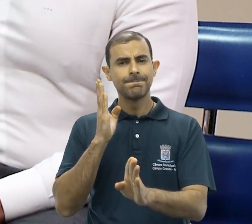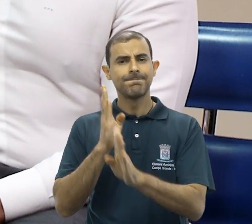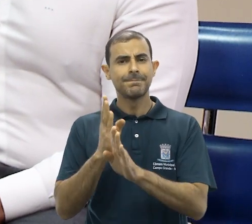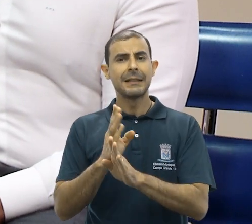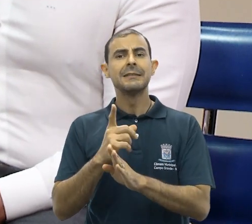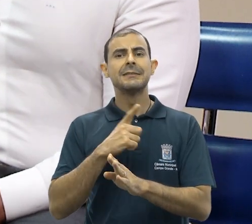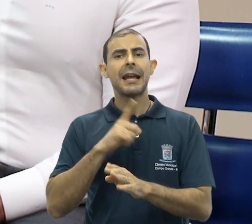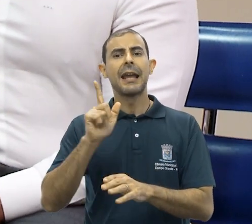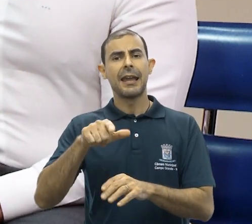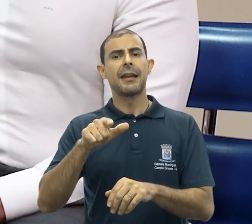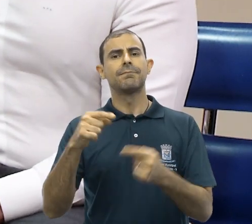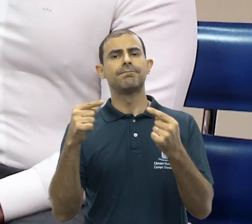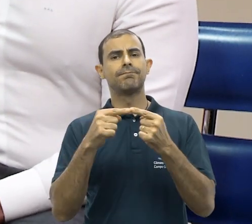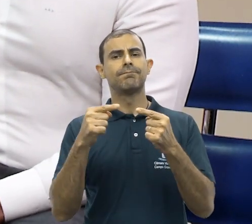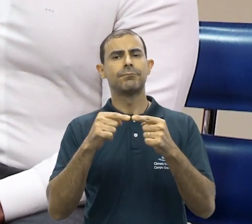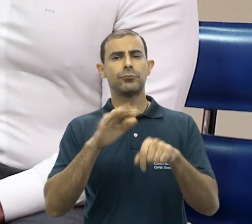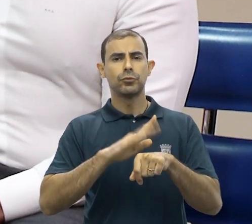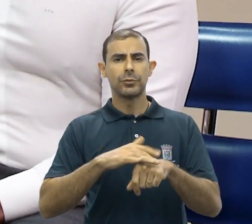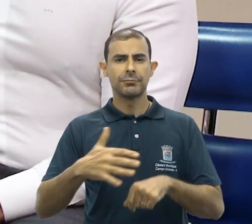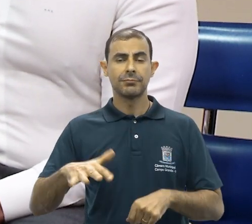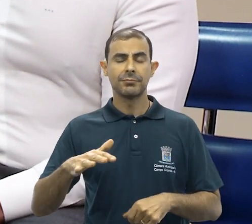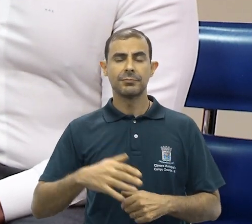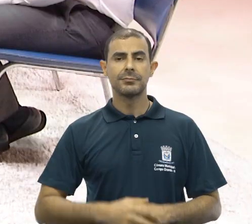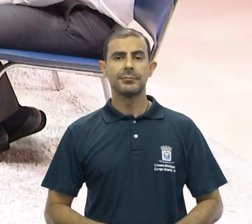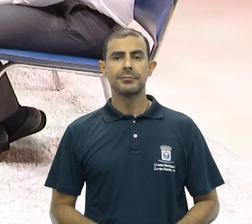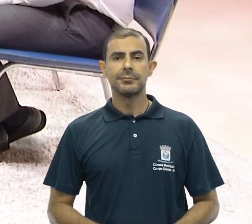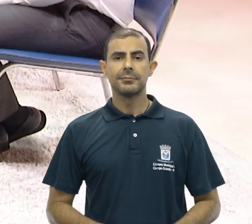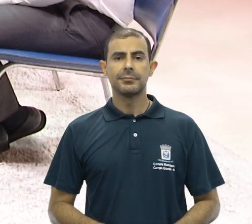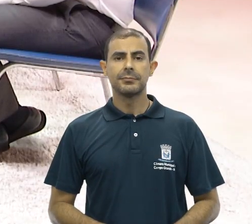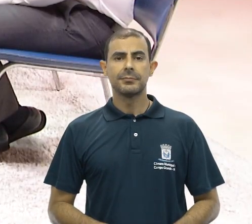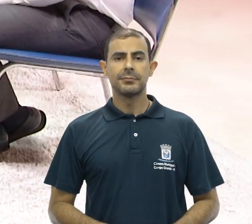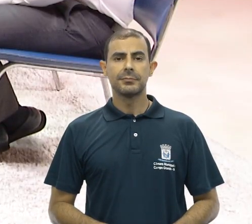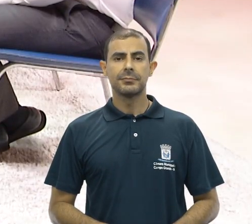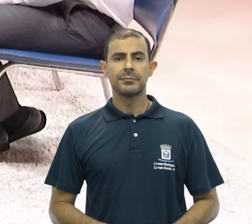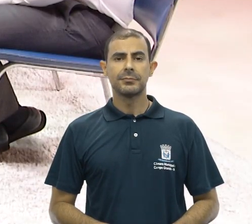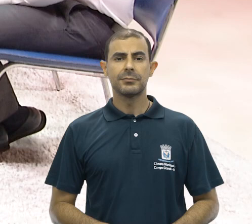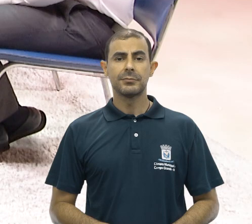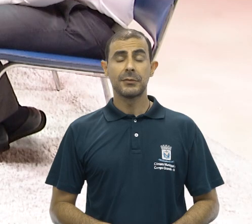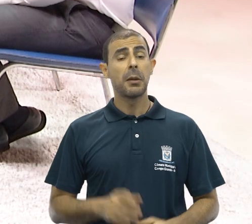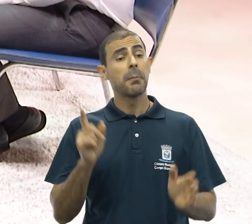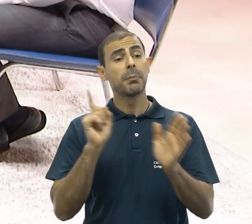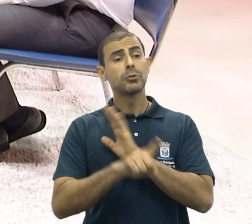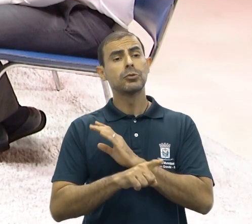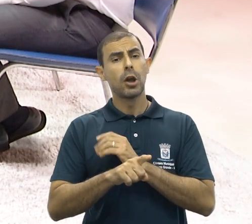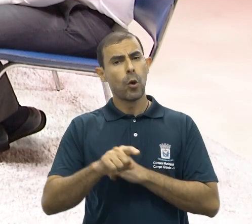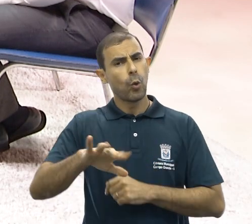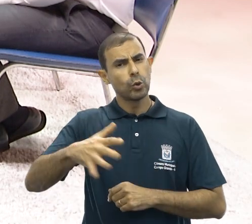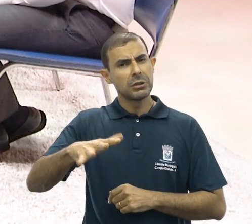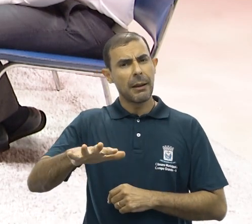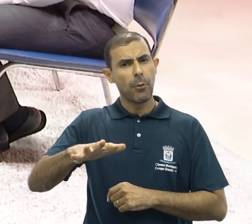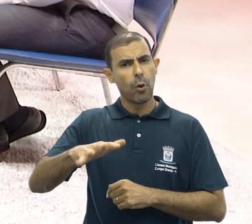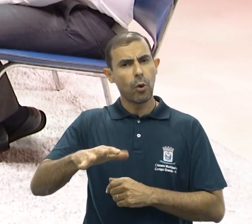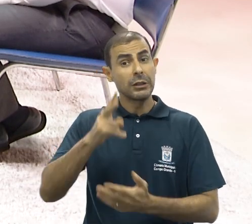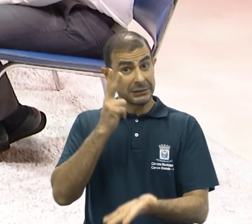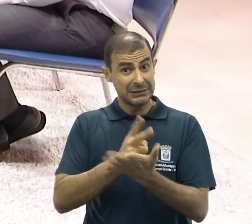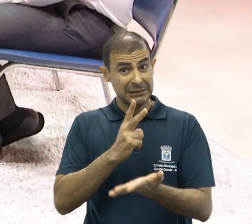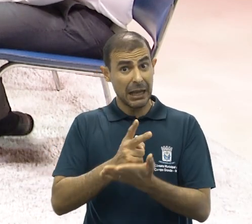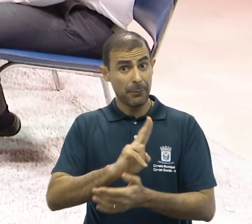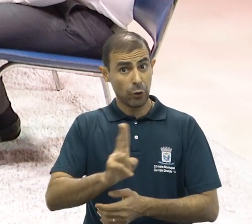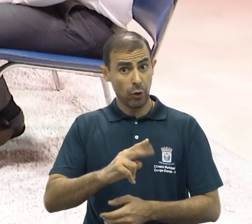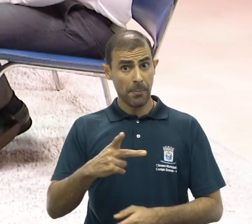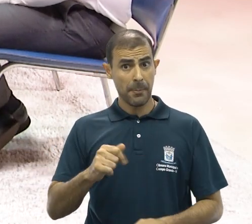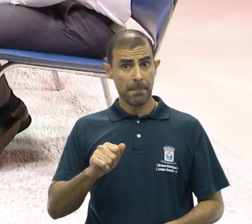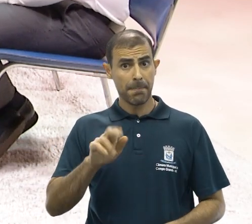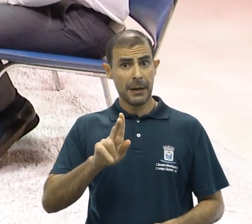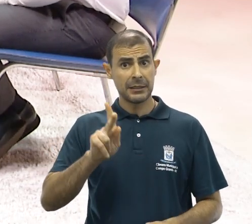essa rigidez, que também é um dos sintomas típicos da doença de Parkinson. E nem sempre o tremor é Parkinson? Ou se você tem o